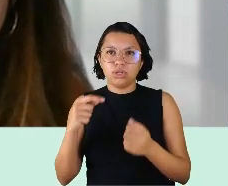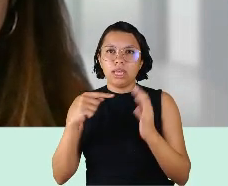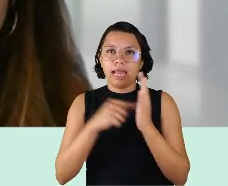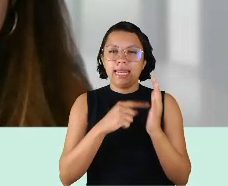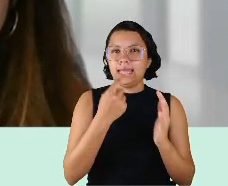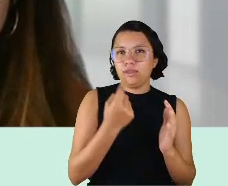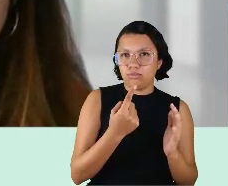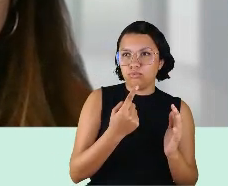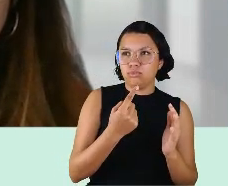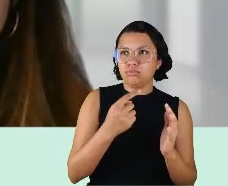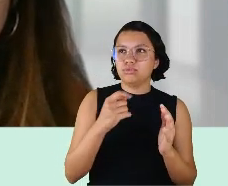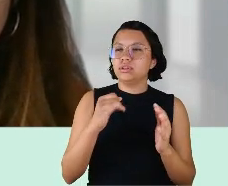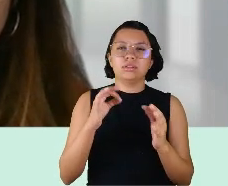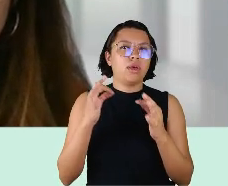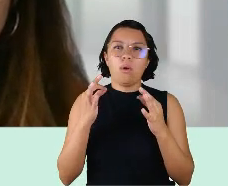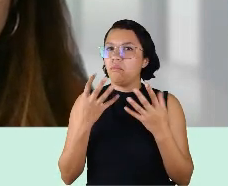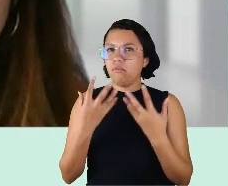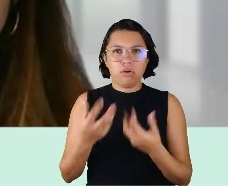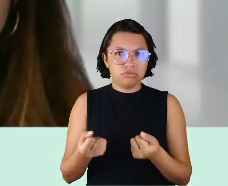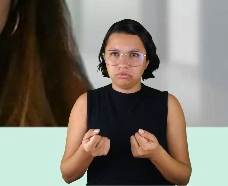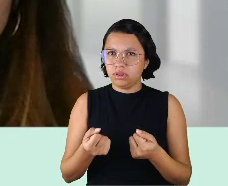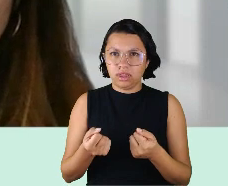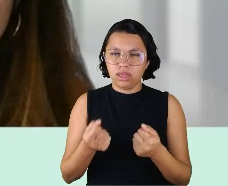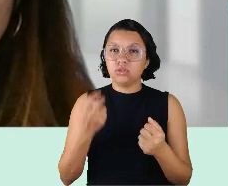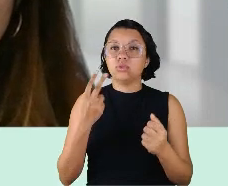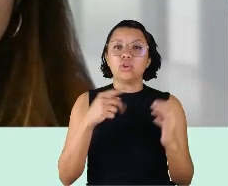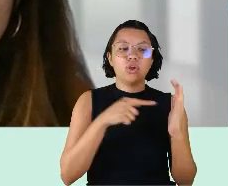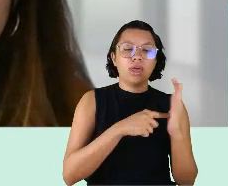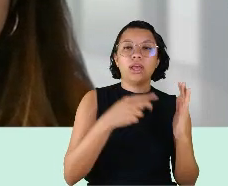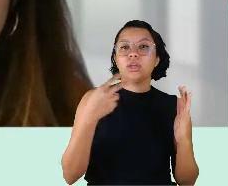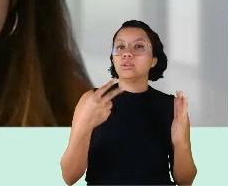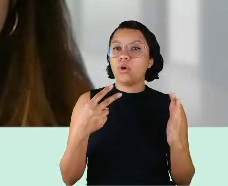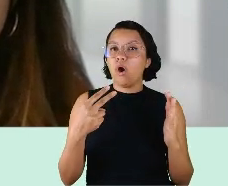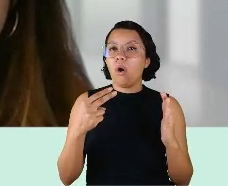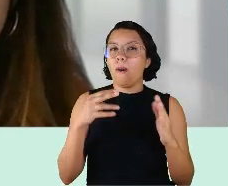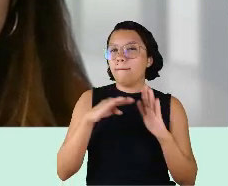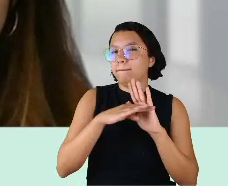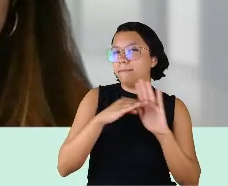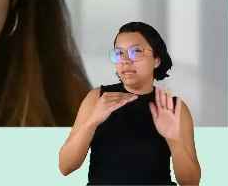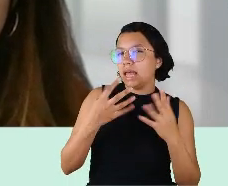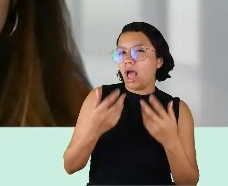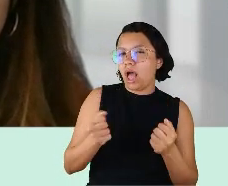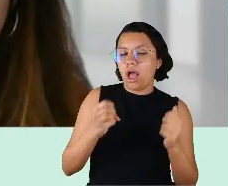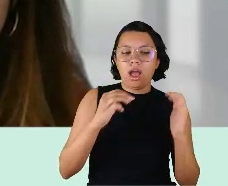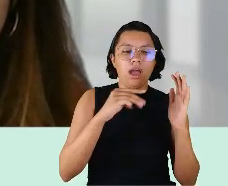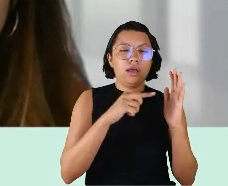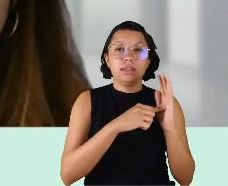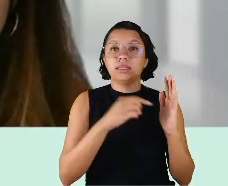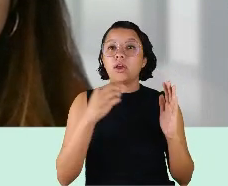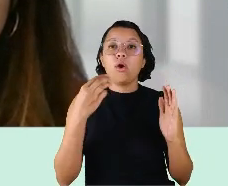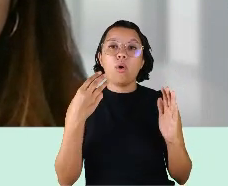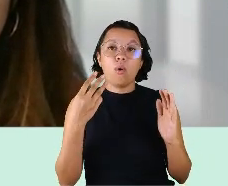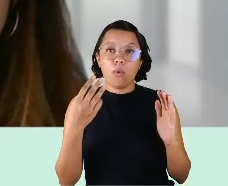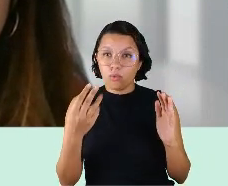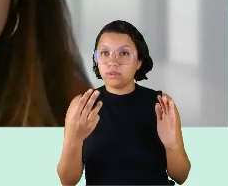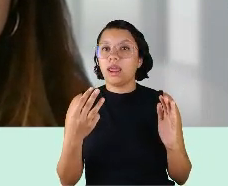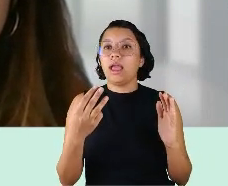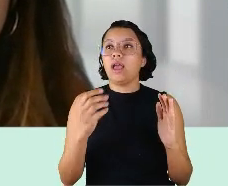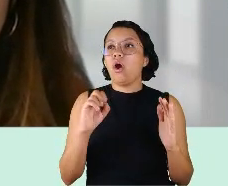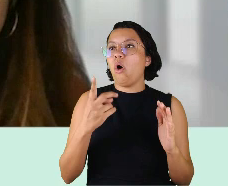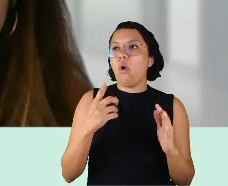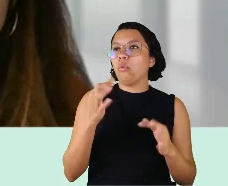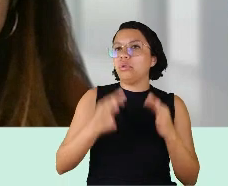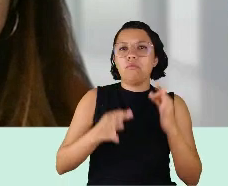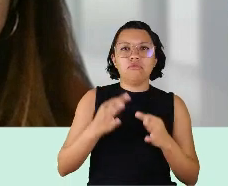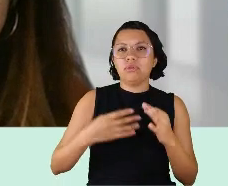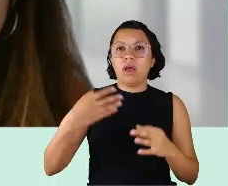julgado improcedente, tecle 2. Se foi julgado parcialmente procedente, tecle 3. Né? Ou se não foi julgado, tecle 4. Aquele tipo de